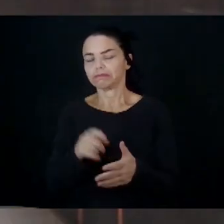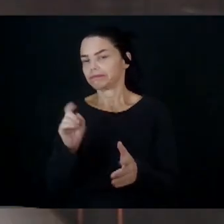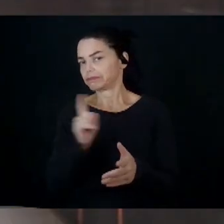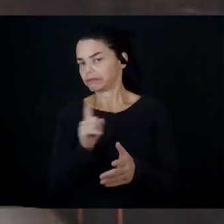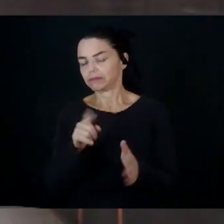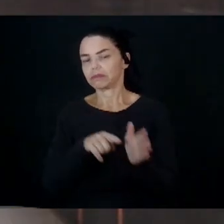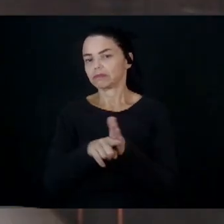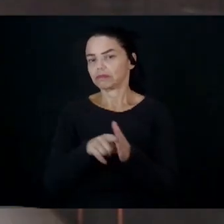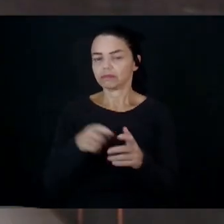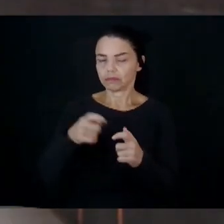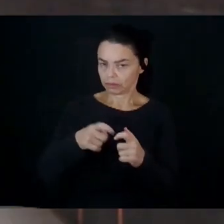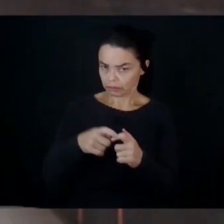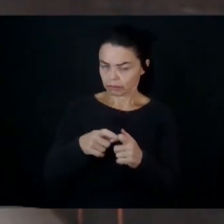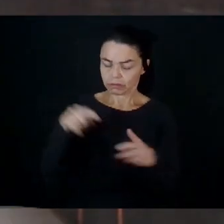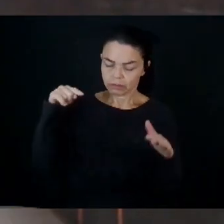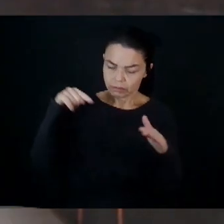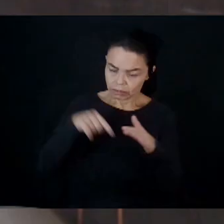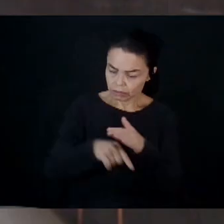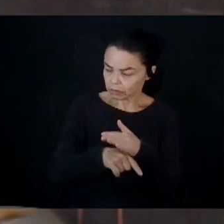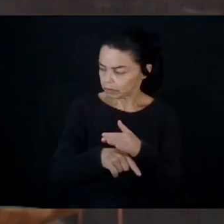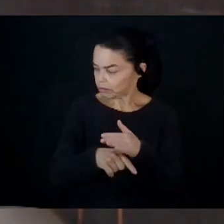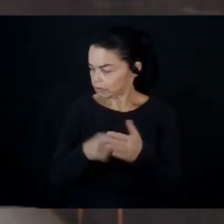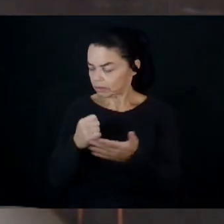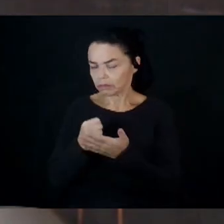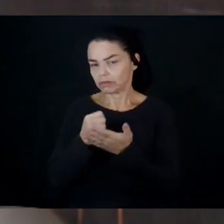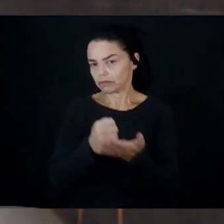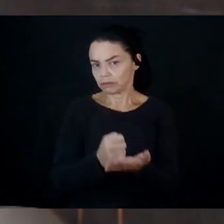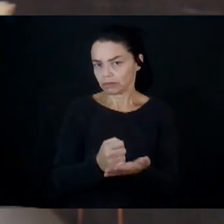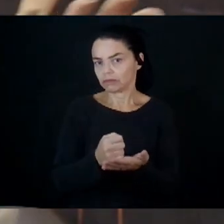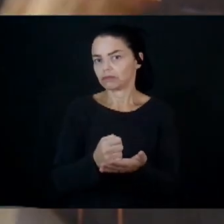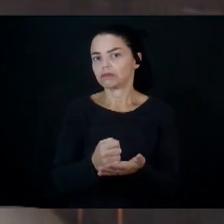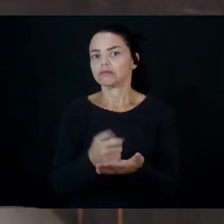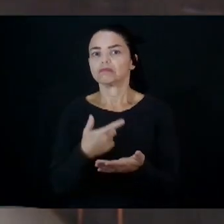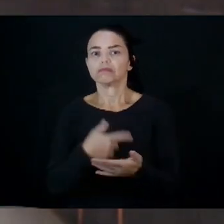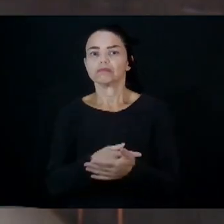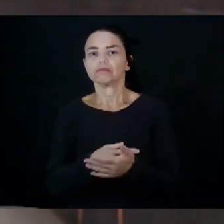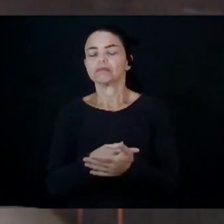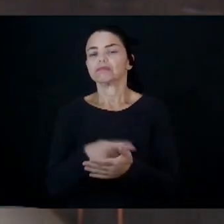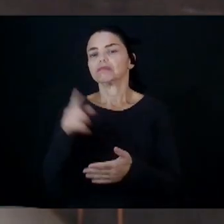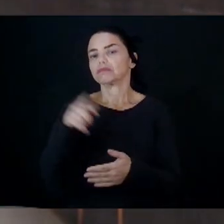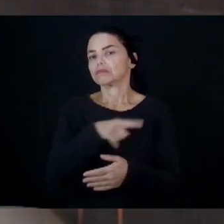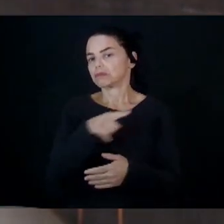mais aprofundada vale a pena para justamente eliminar também